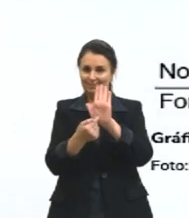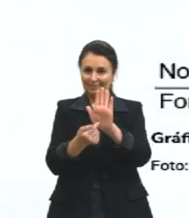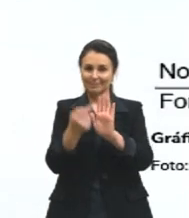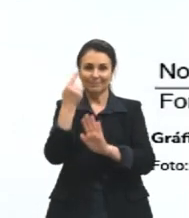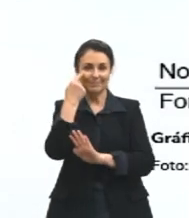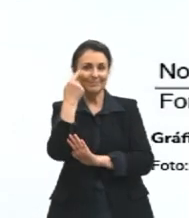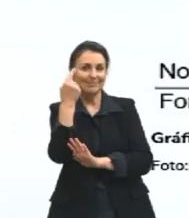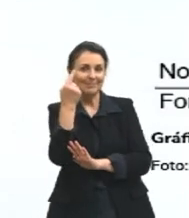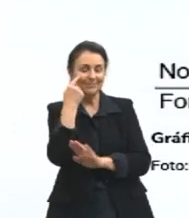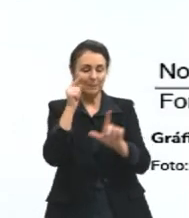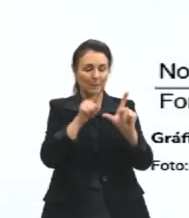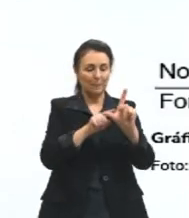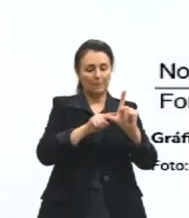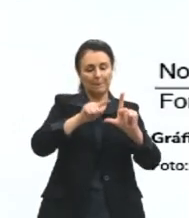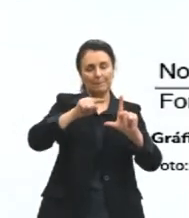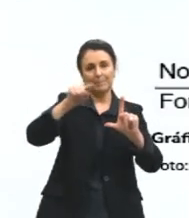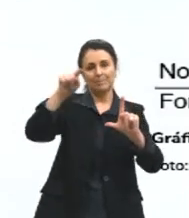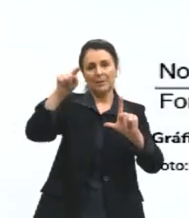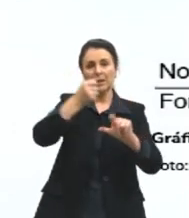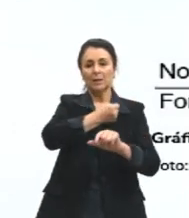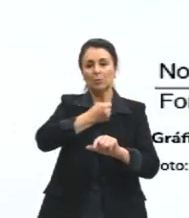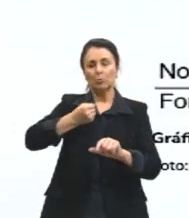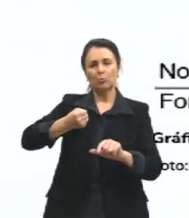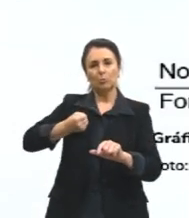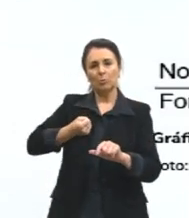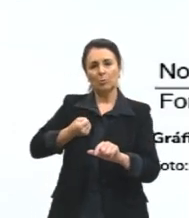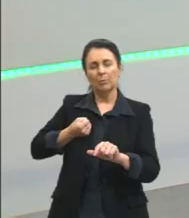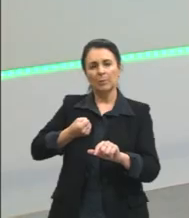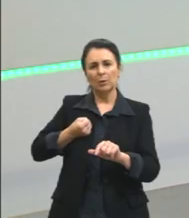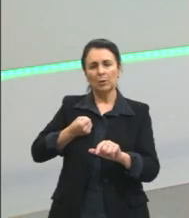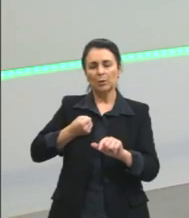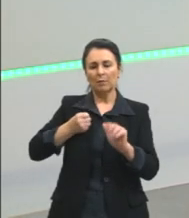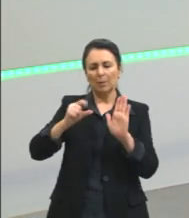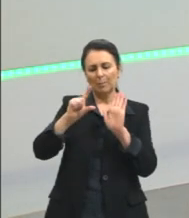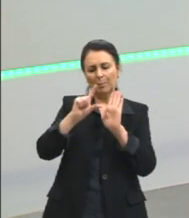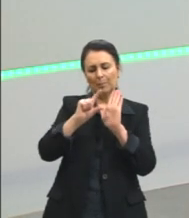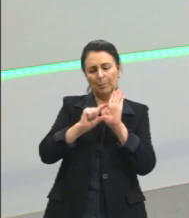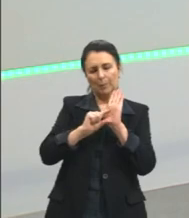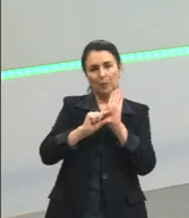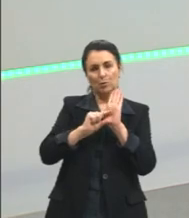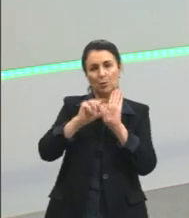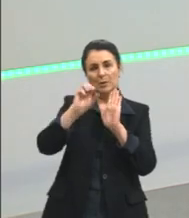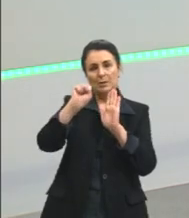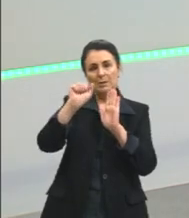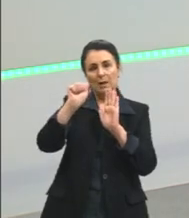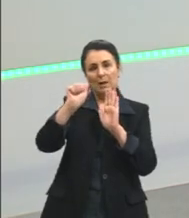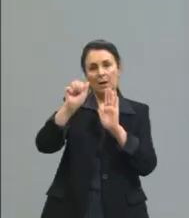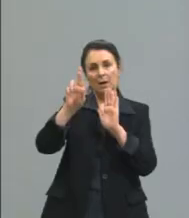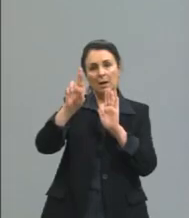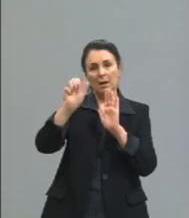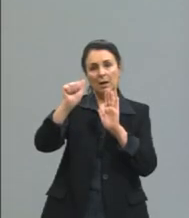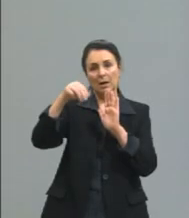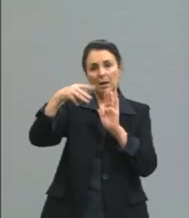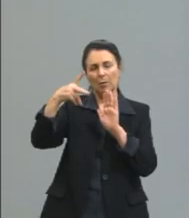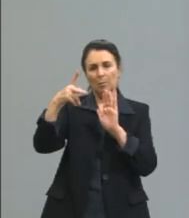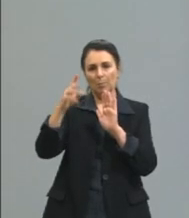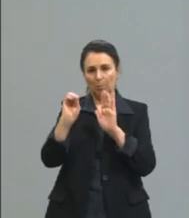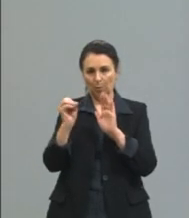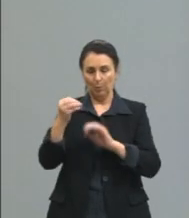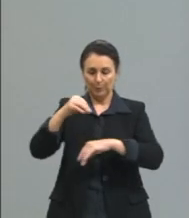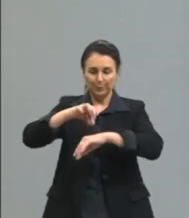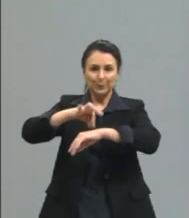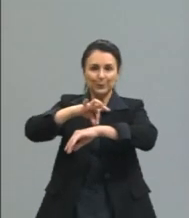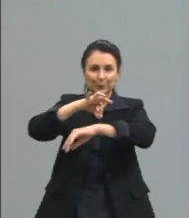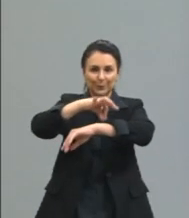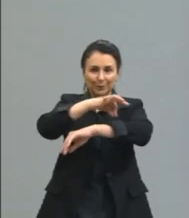estão vendo nesse gráfico aqui que o número de casos estava bem baixo de sarampo, e aí mais ou menos em